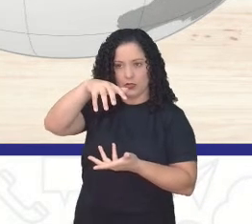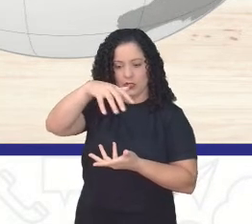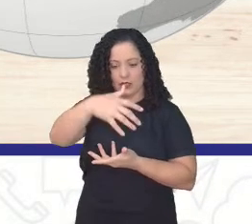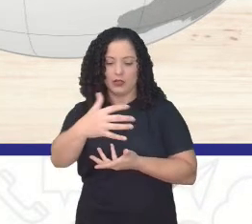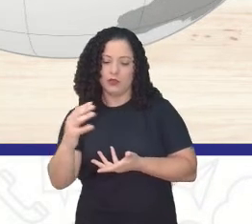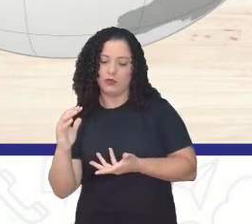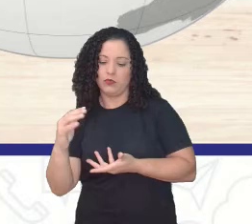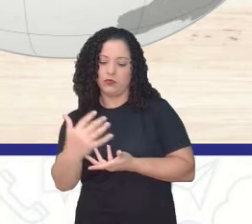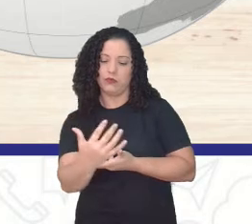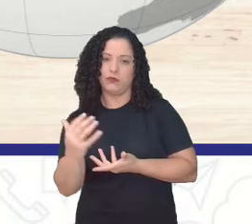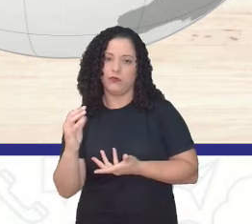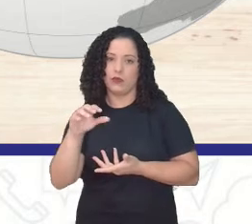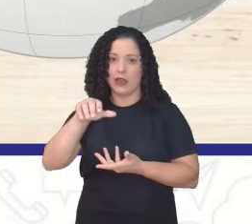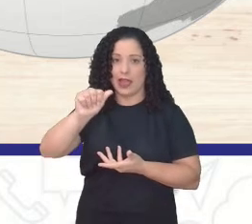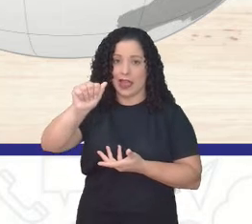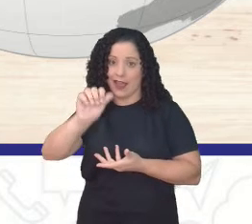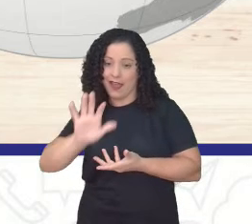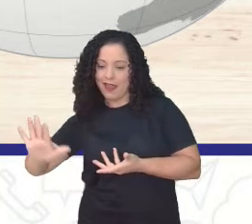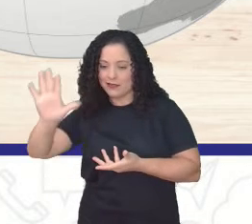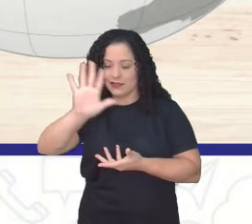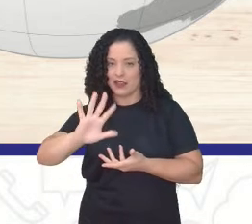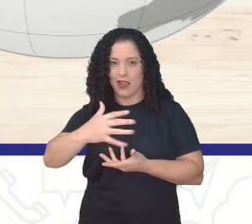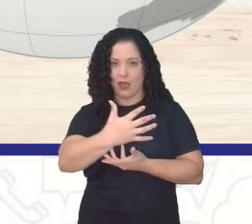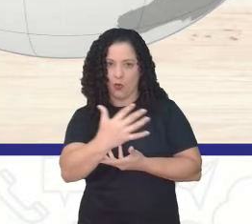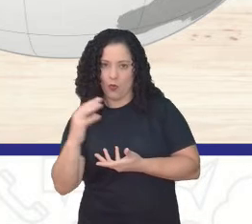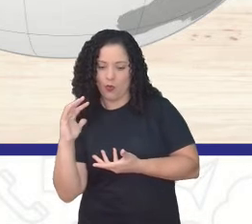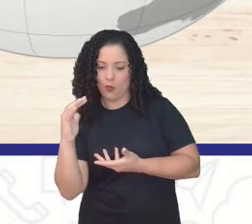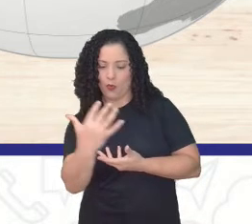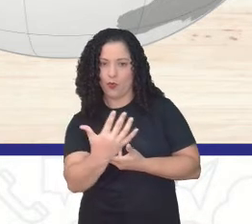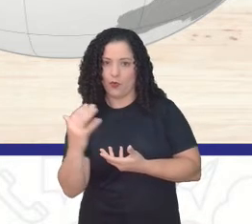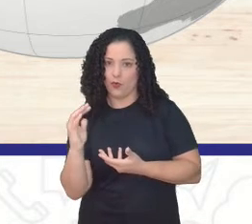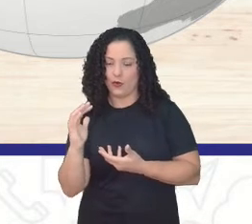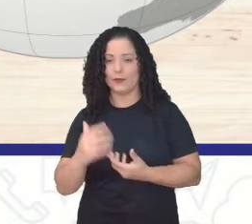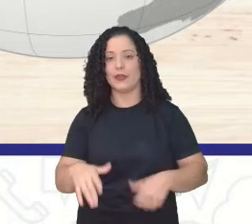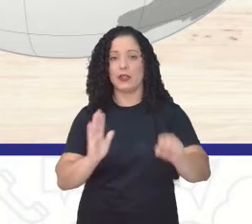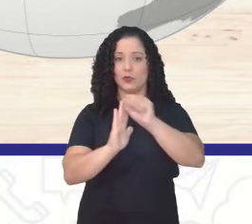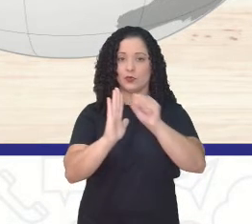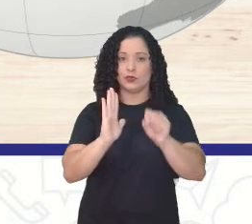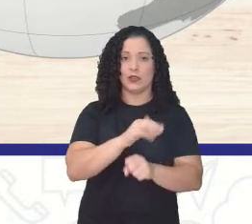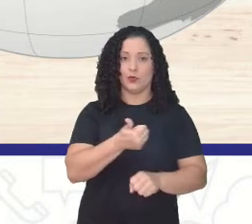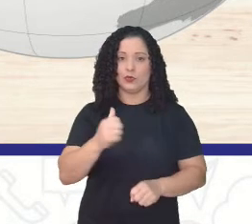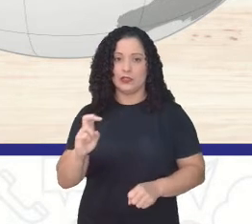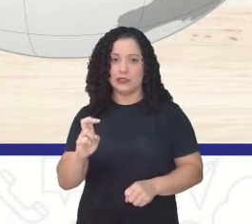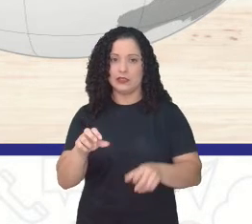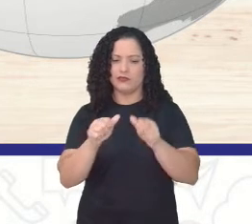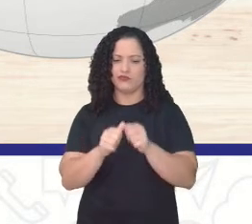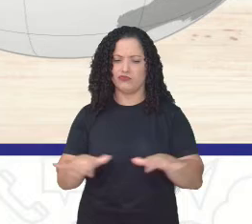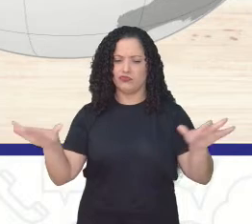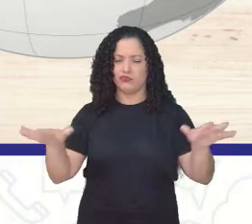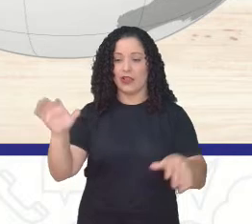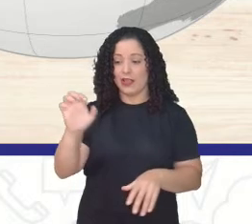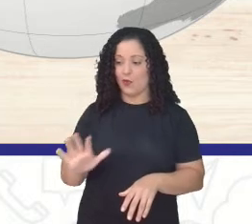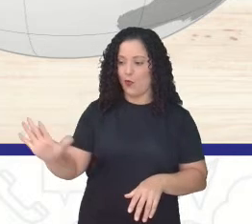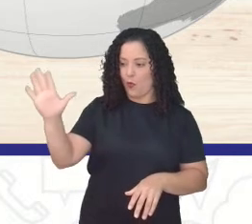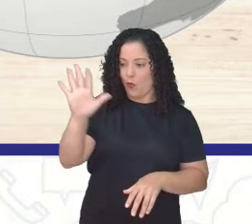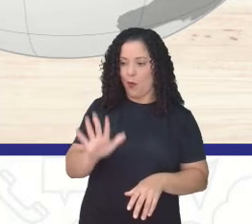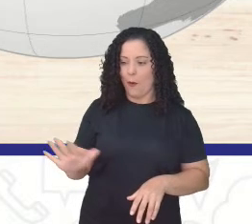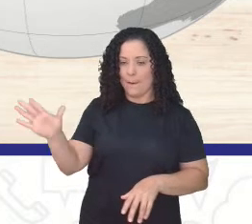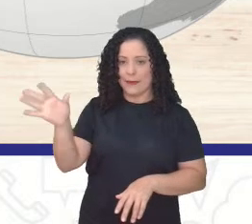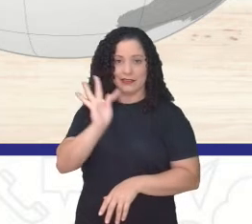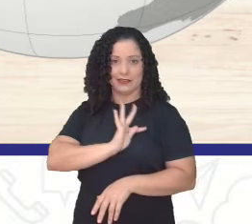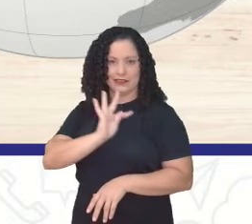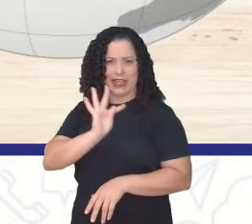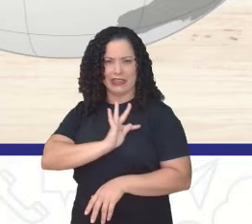continente asiático. E no século XV ele se popularizou na Europa com técnicas de